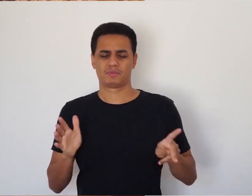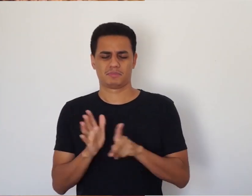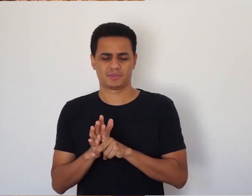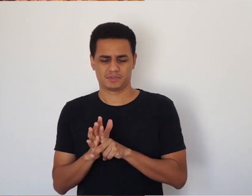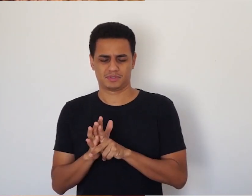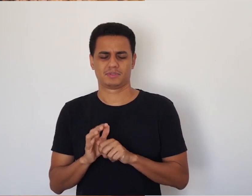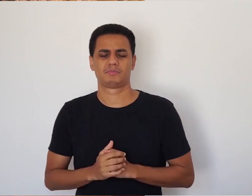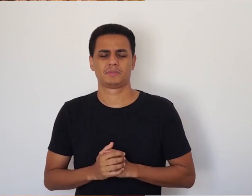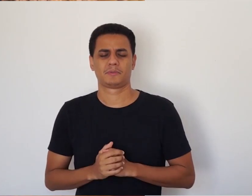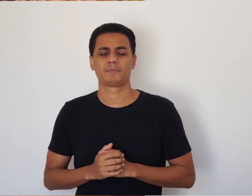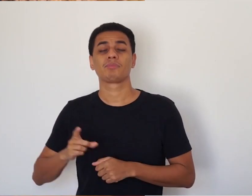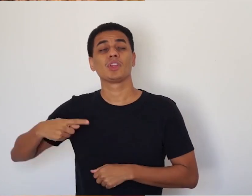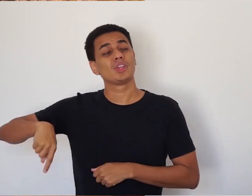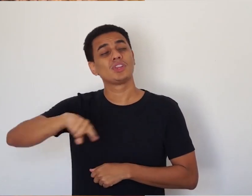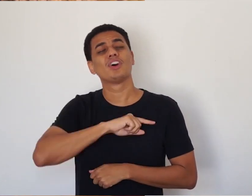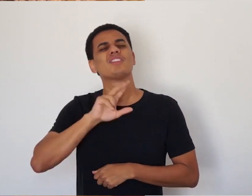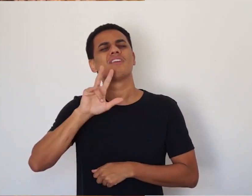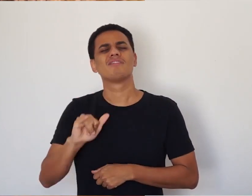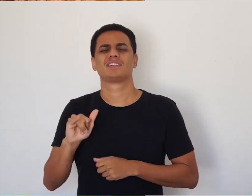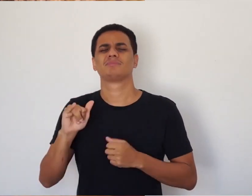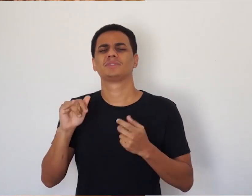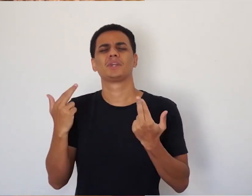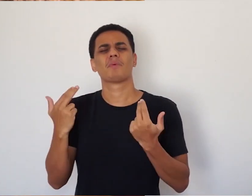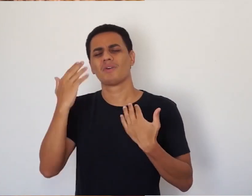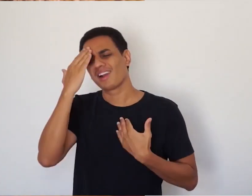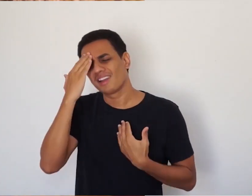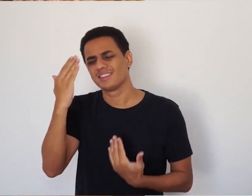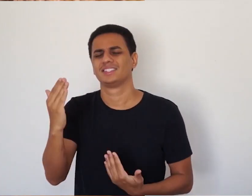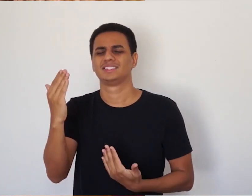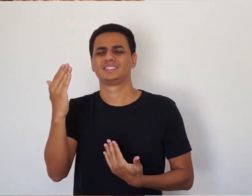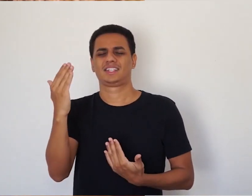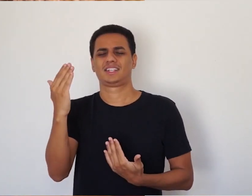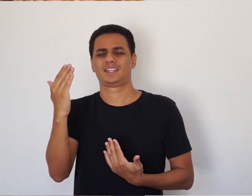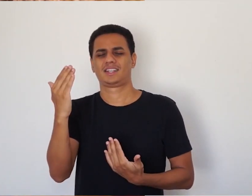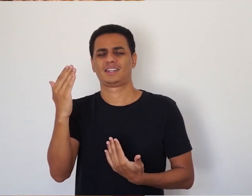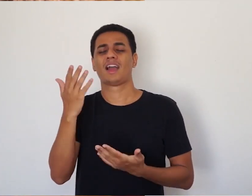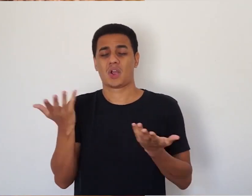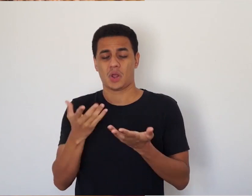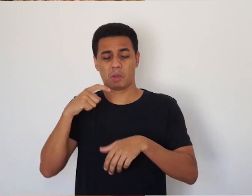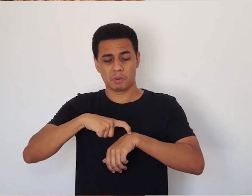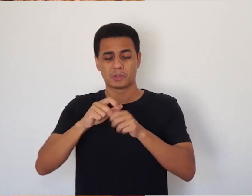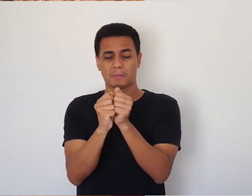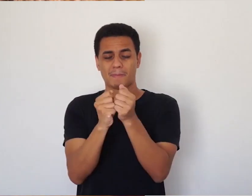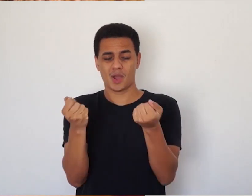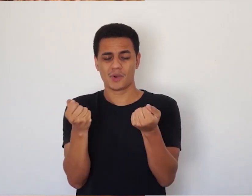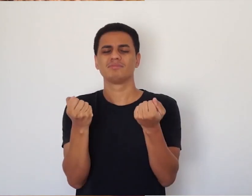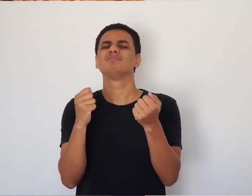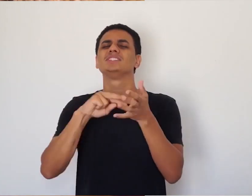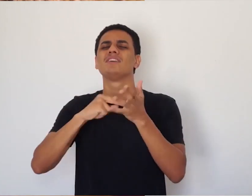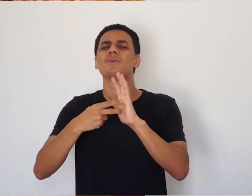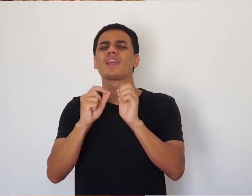membro deste corpo. E nós agora que vamos celebrar, Deus, realmente partindo o pão,